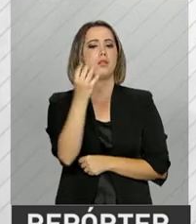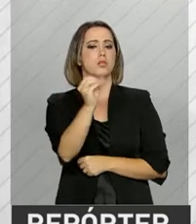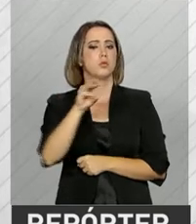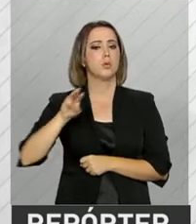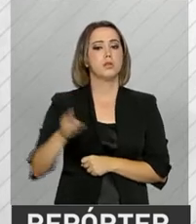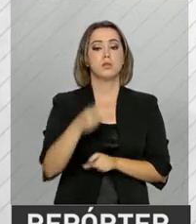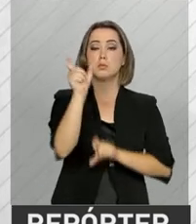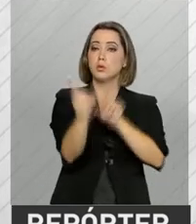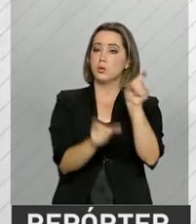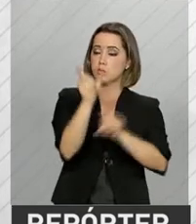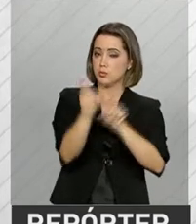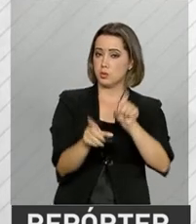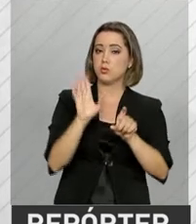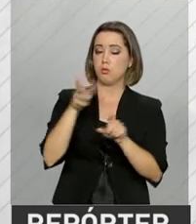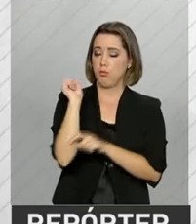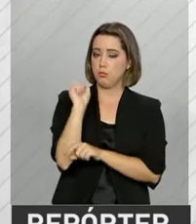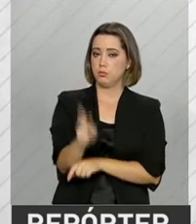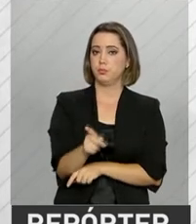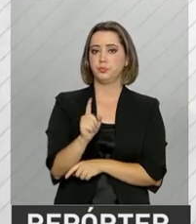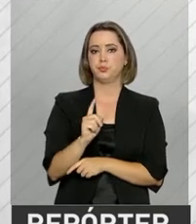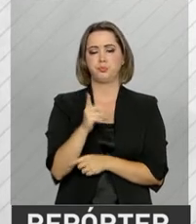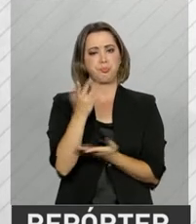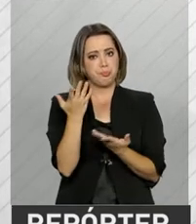média, um aposentado recebeu